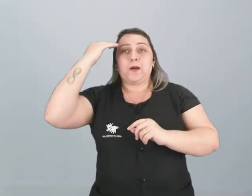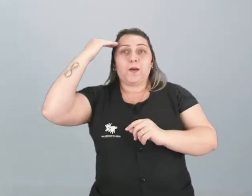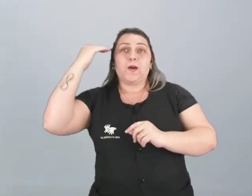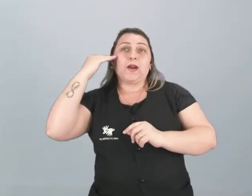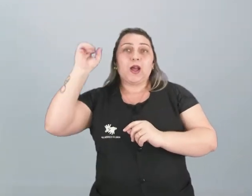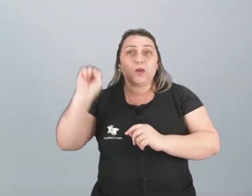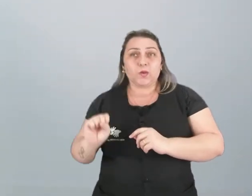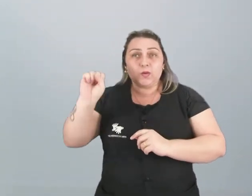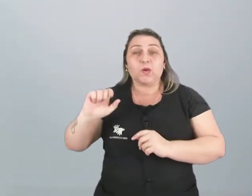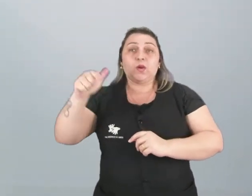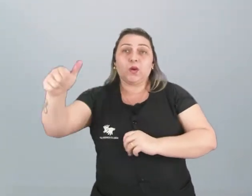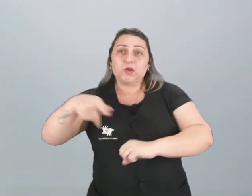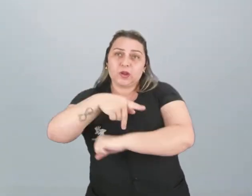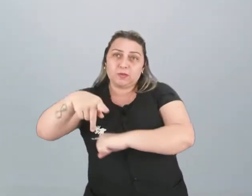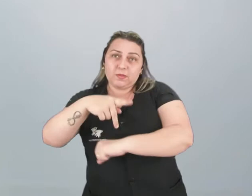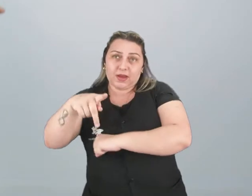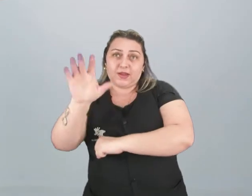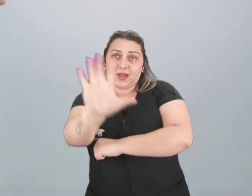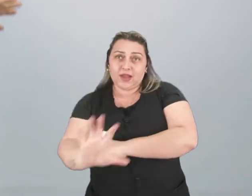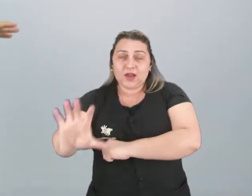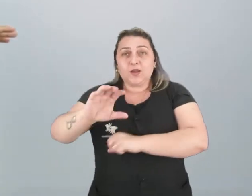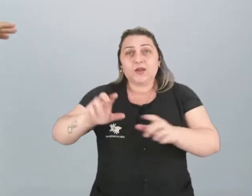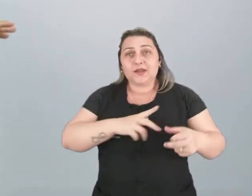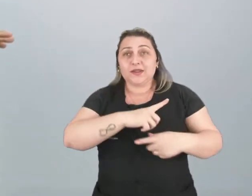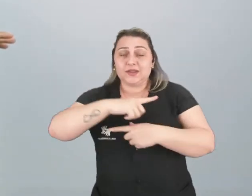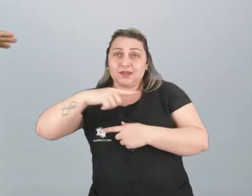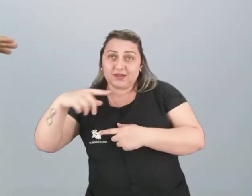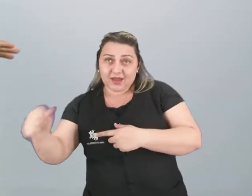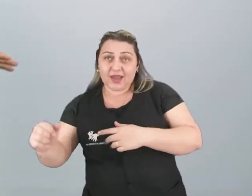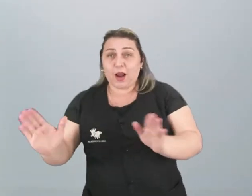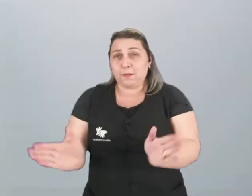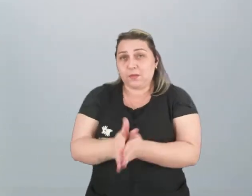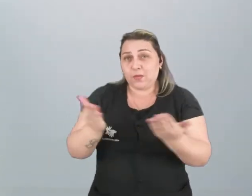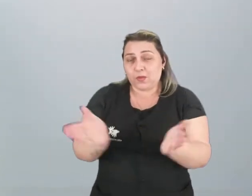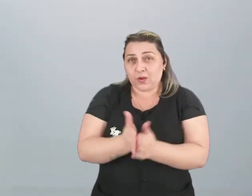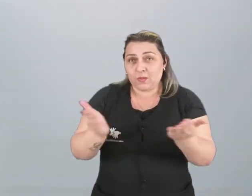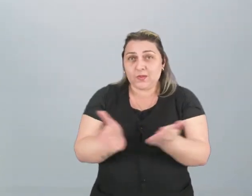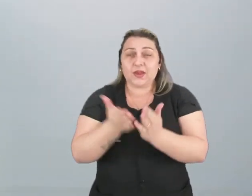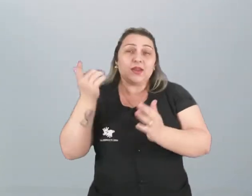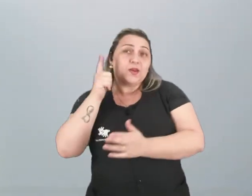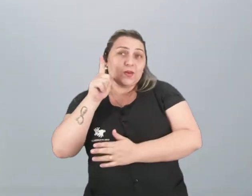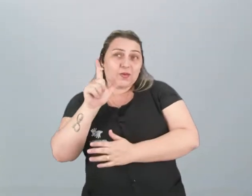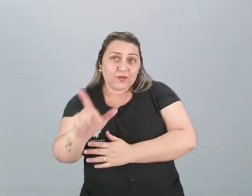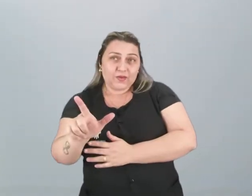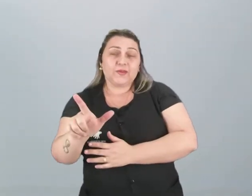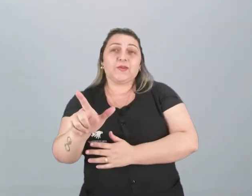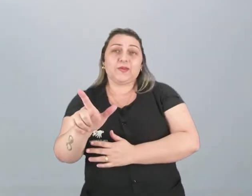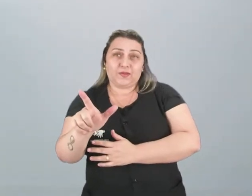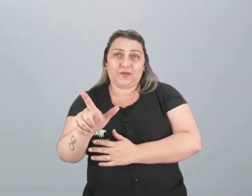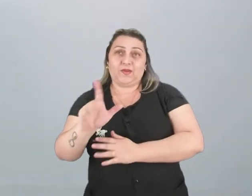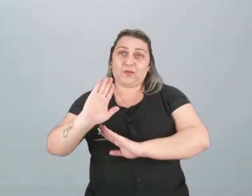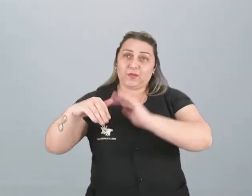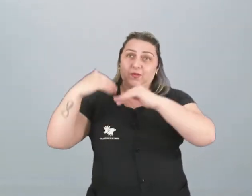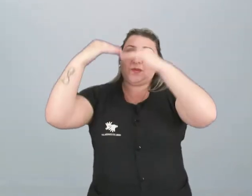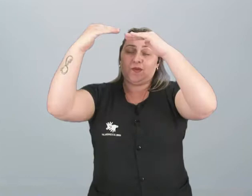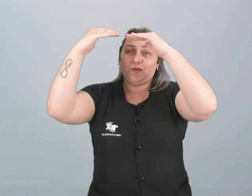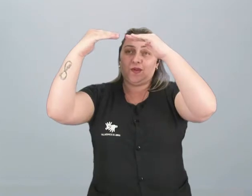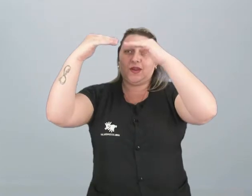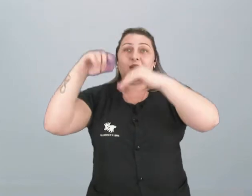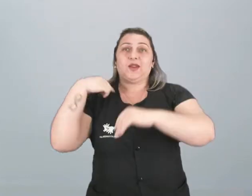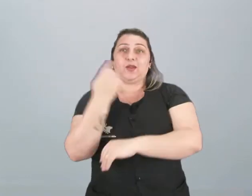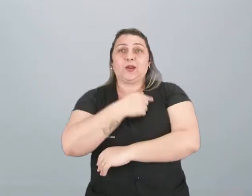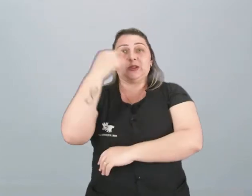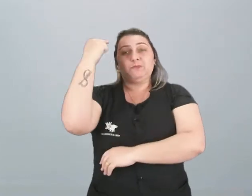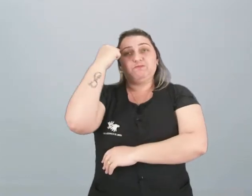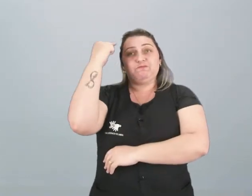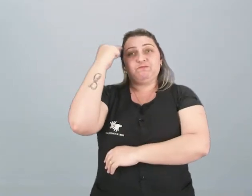tantos outros países ali daquela região que saíram da extrema pobreza e conseguiram se desenvolver. Quando a gente